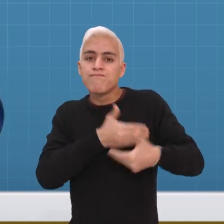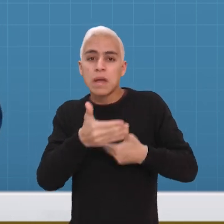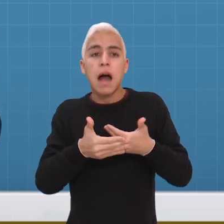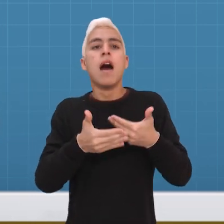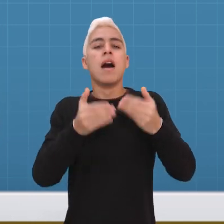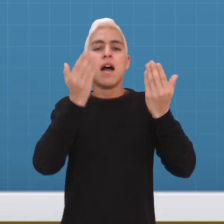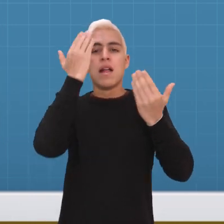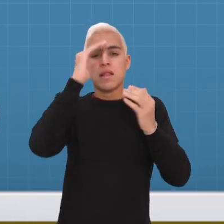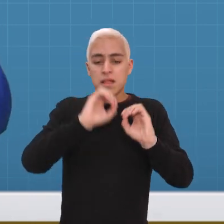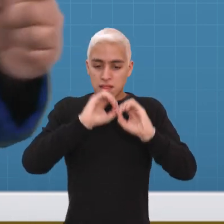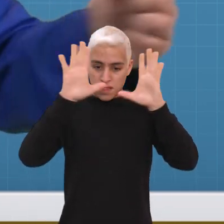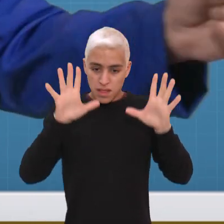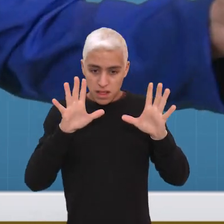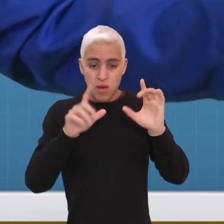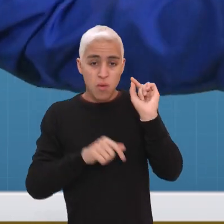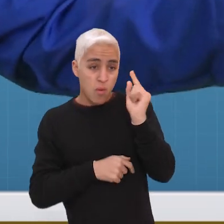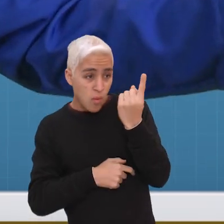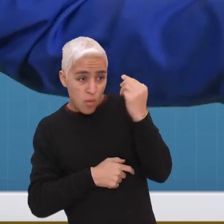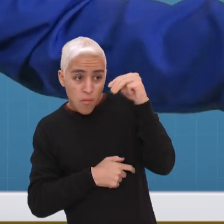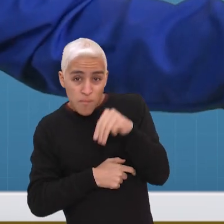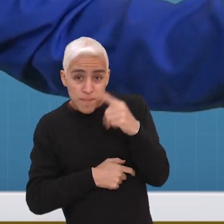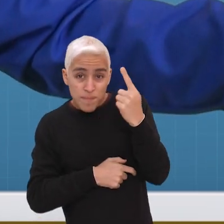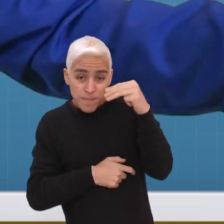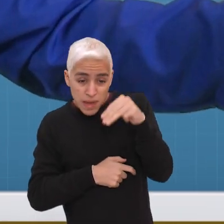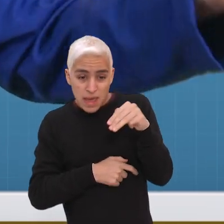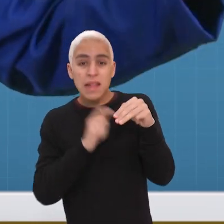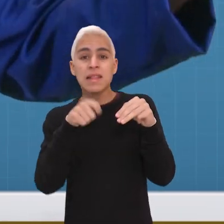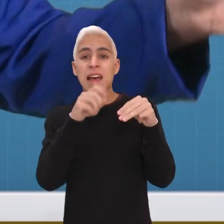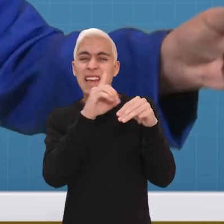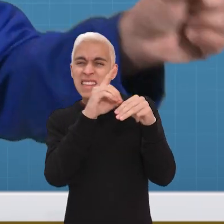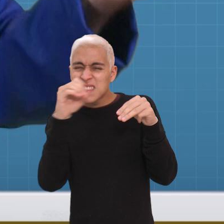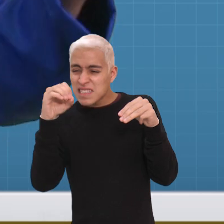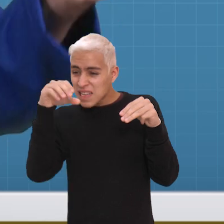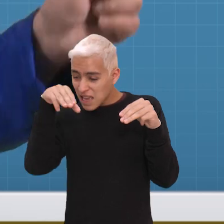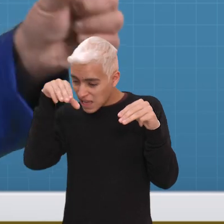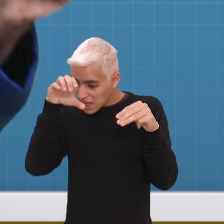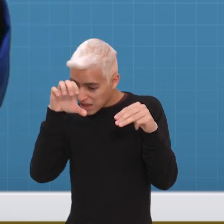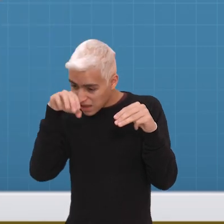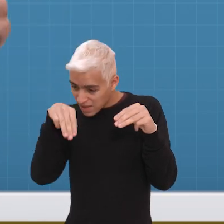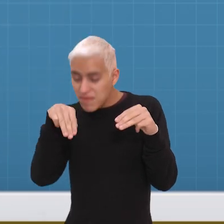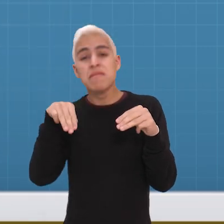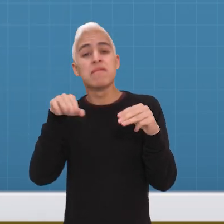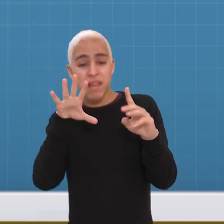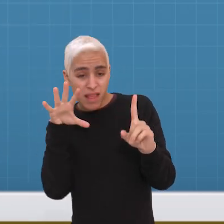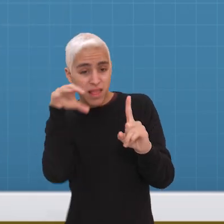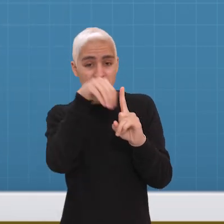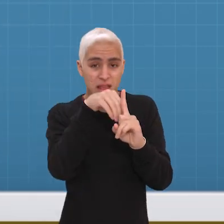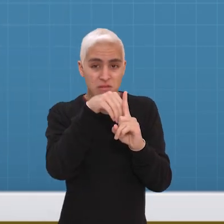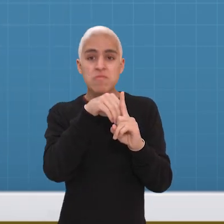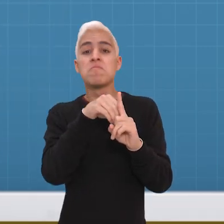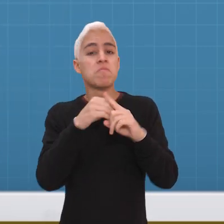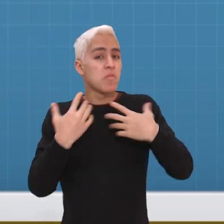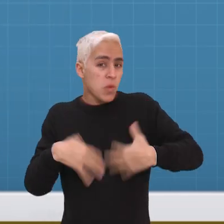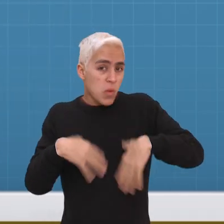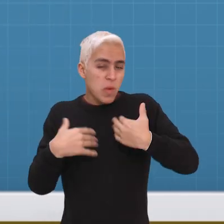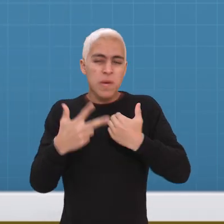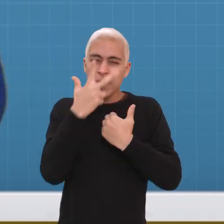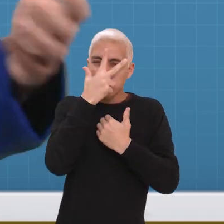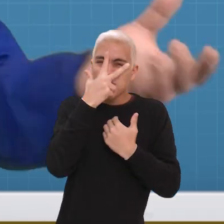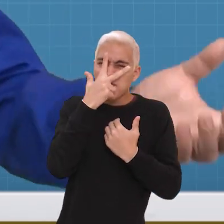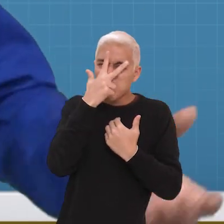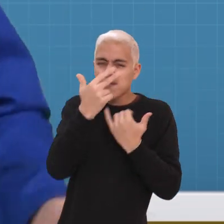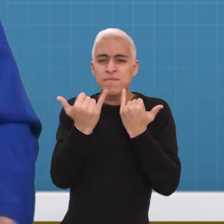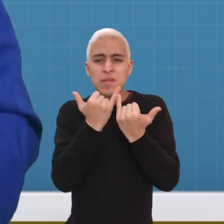eu consegui entender que dentro de 1 metro cabe 100 unidades de centímetro. É como